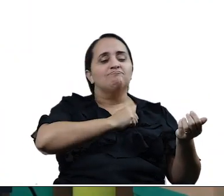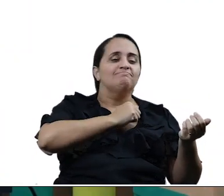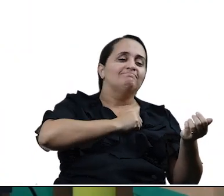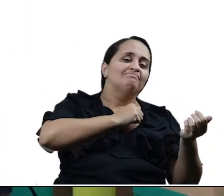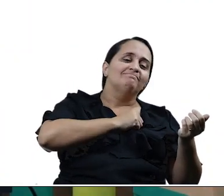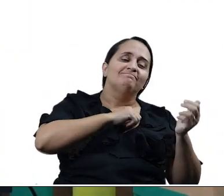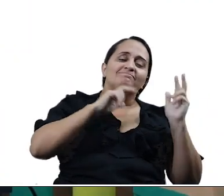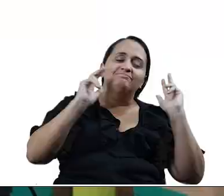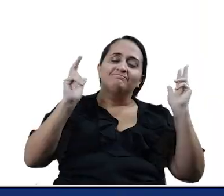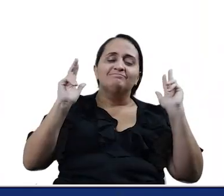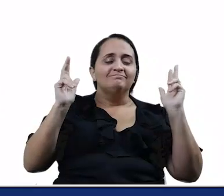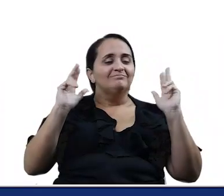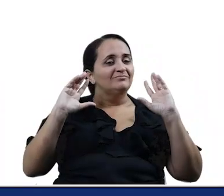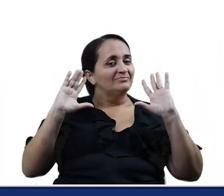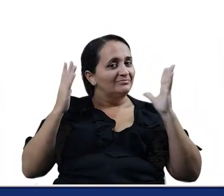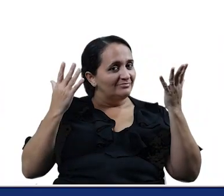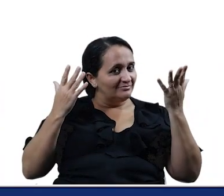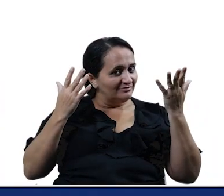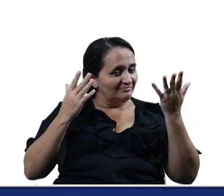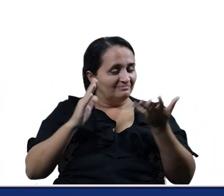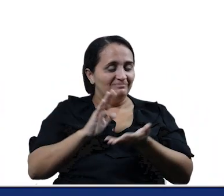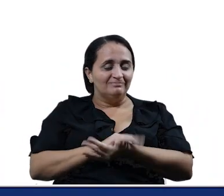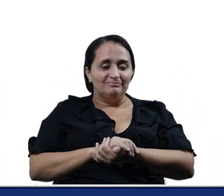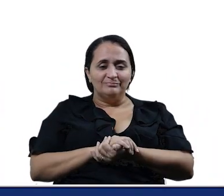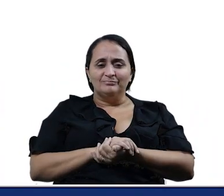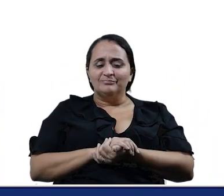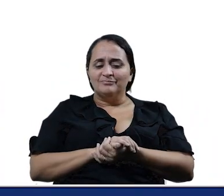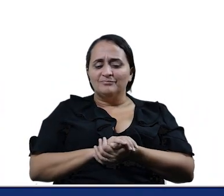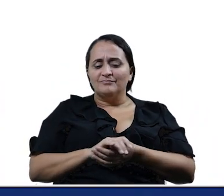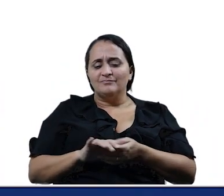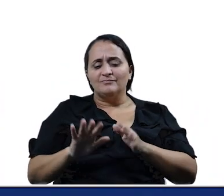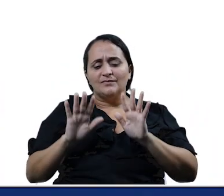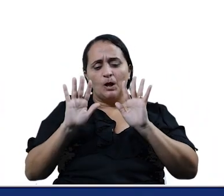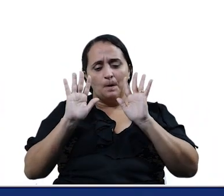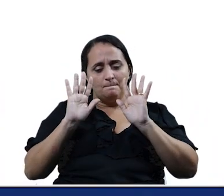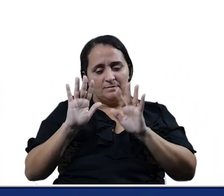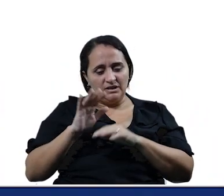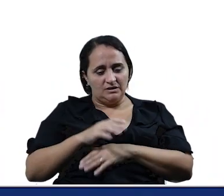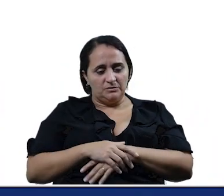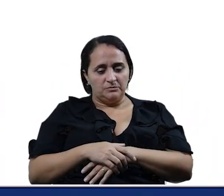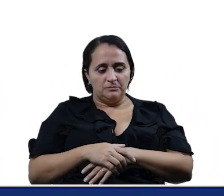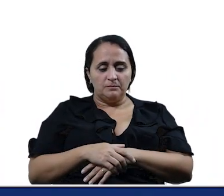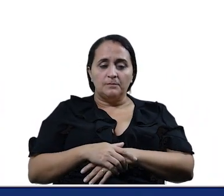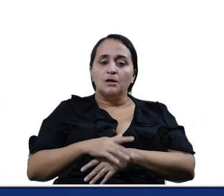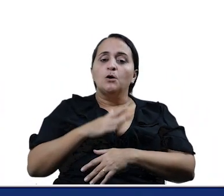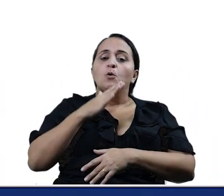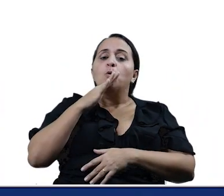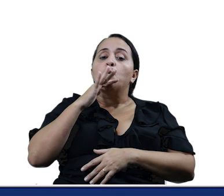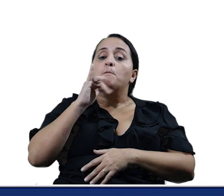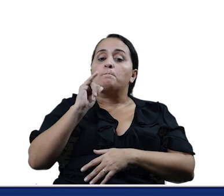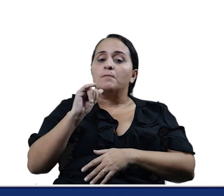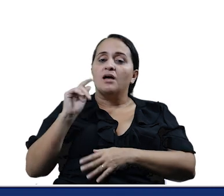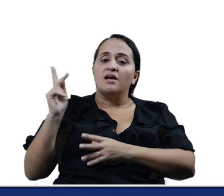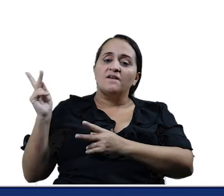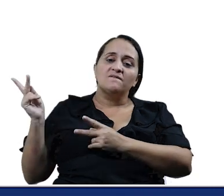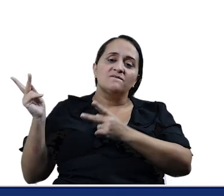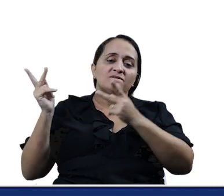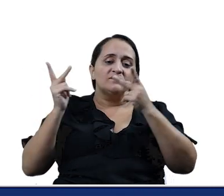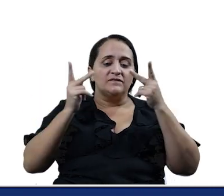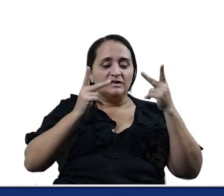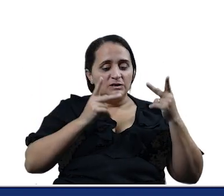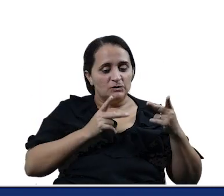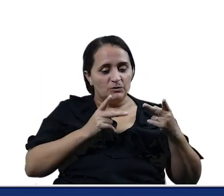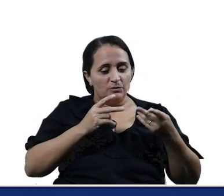uma questãozinha aqui. O seu pai veio lhe visitar e deu de presente um novo cofrinho. Só que